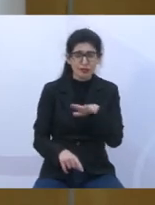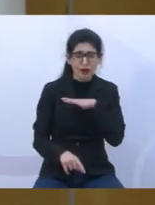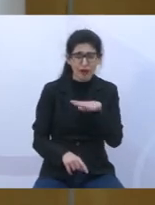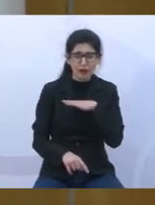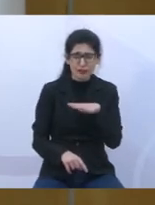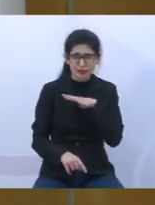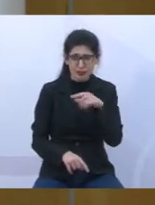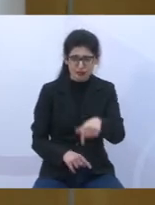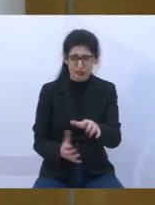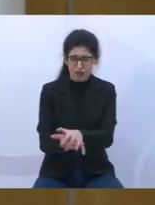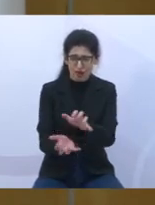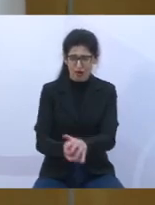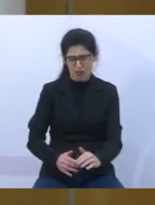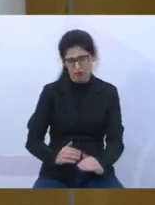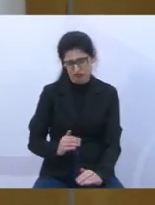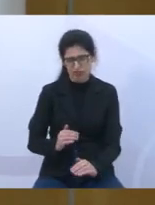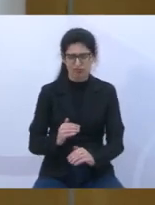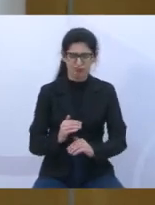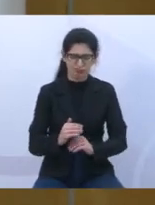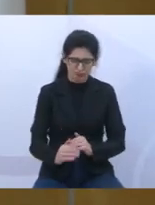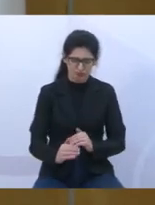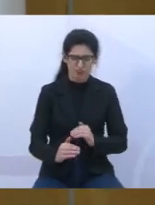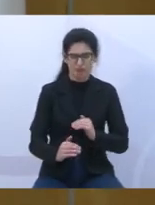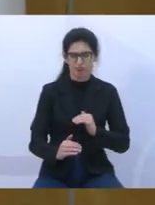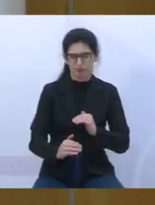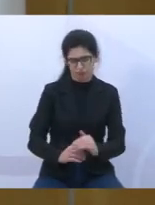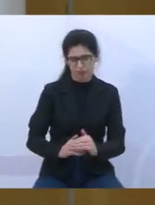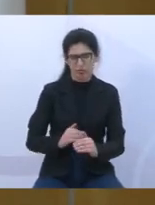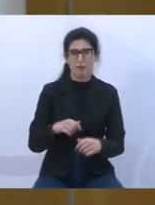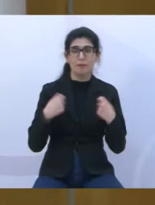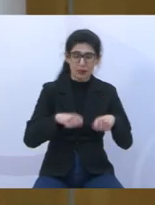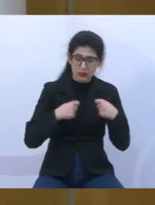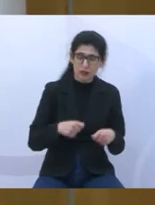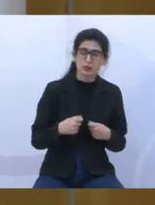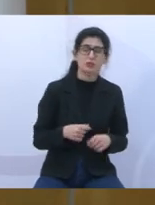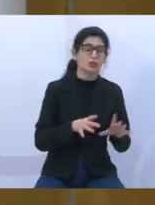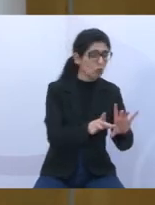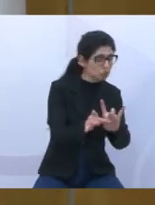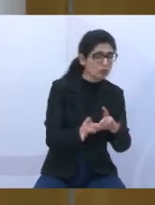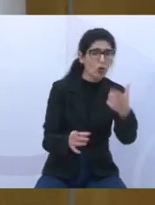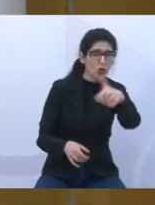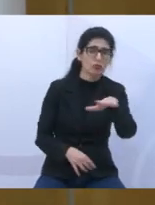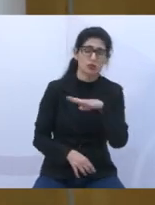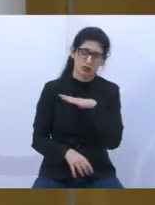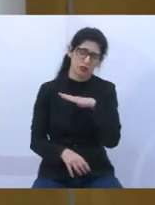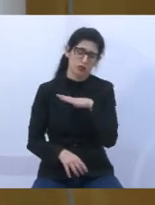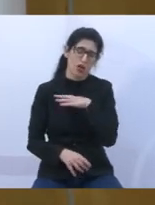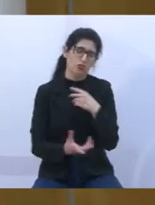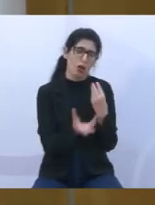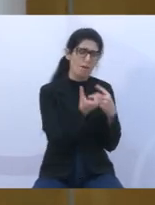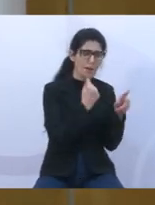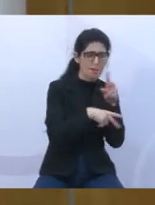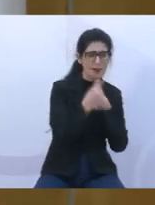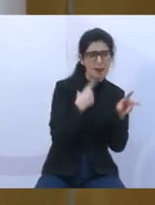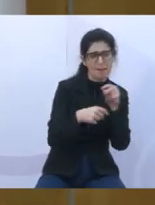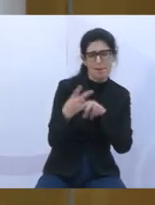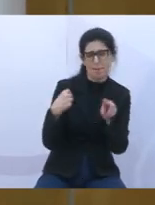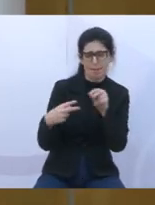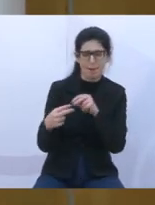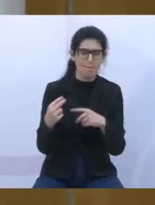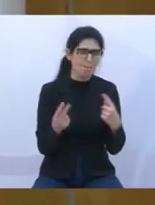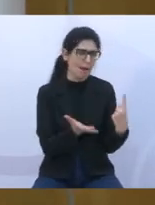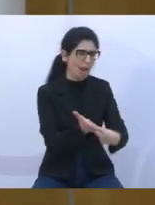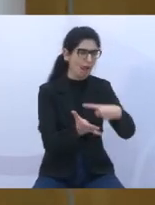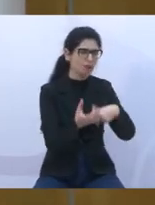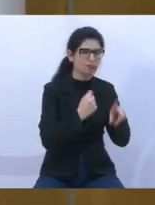e é preciso diálogo também com as outras cidades e perceba aqui o antigamente